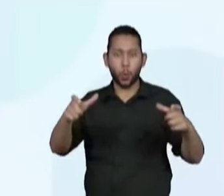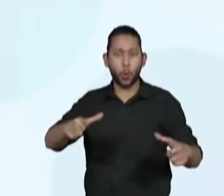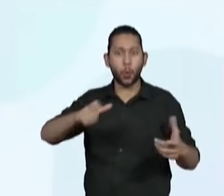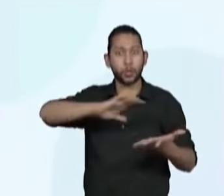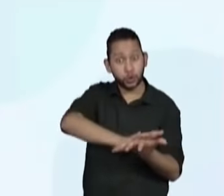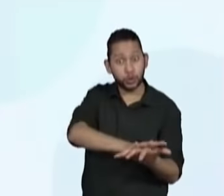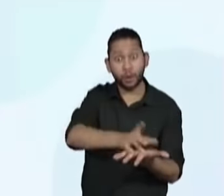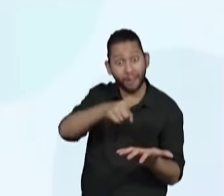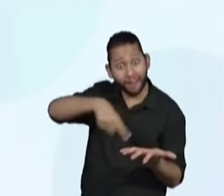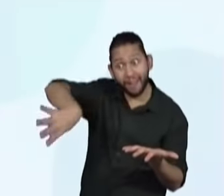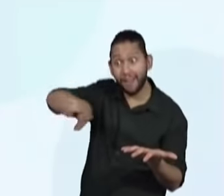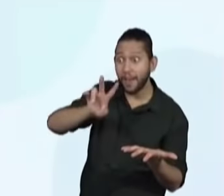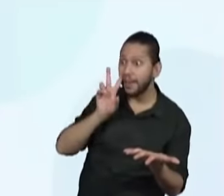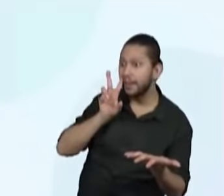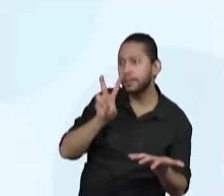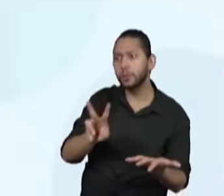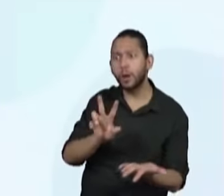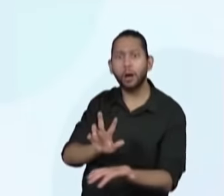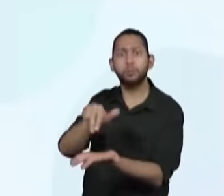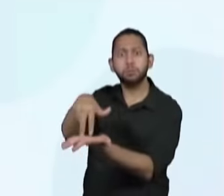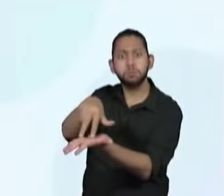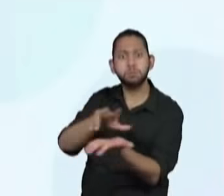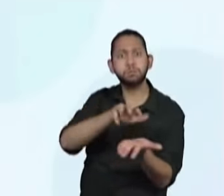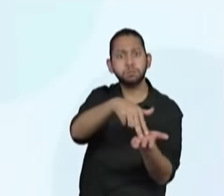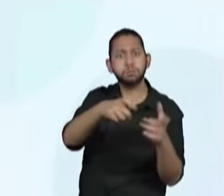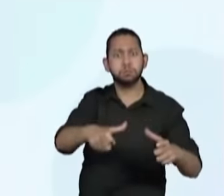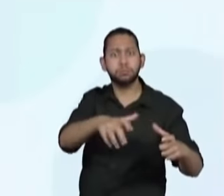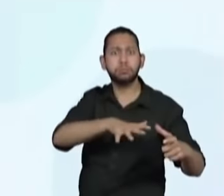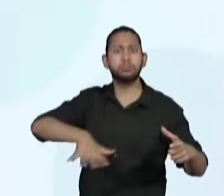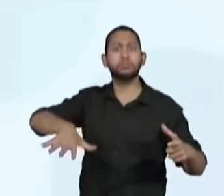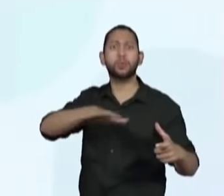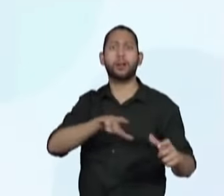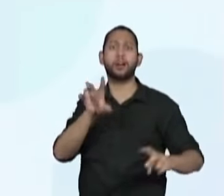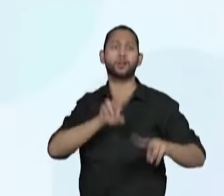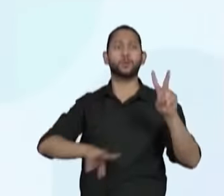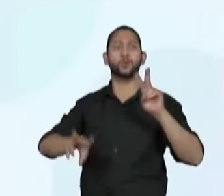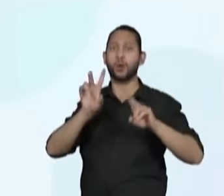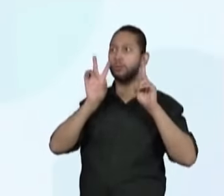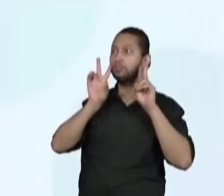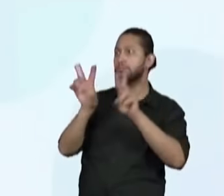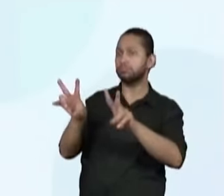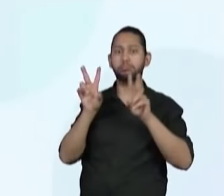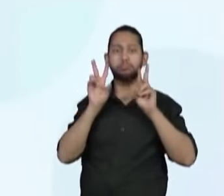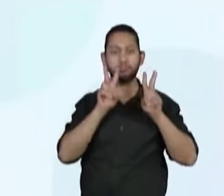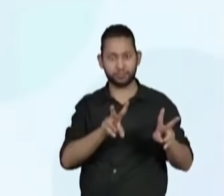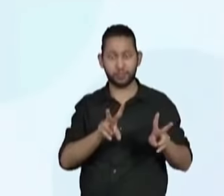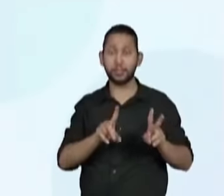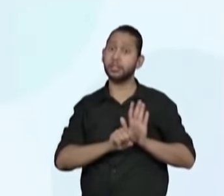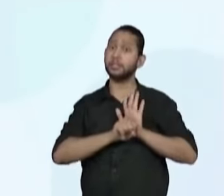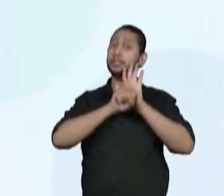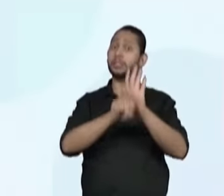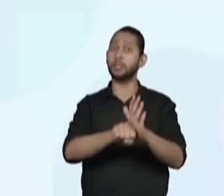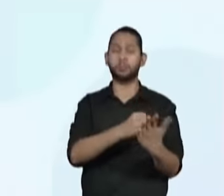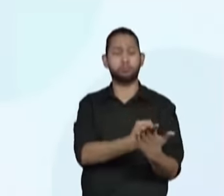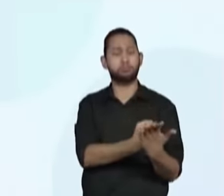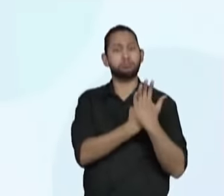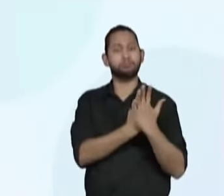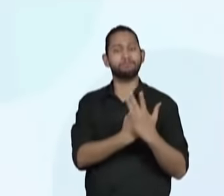universo gráfico. Então, além da geometrização das formas, de formas geométricas, também a adoção de símbolos gráficos aí,